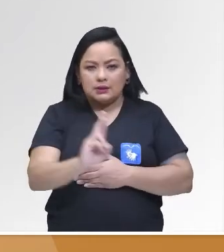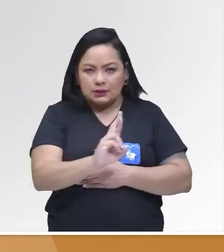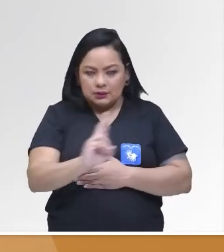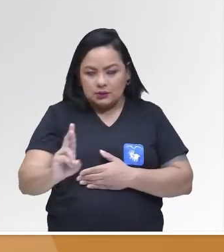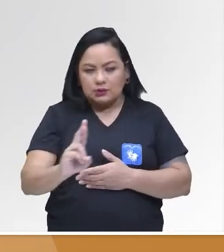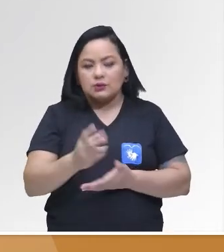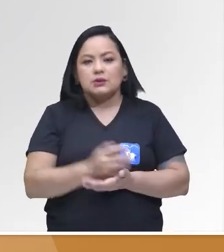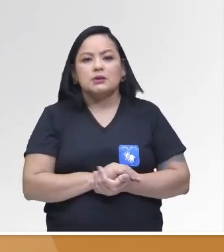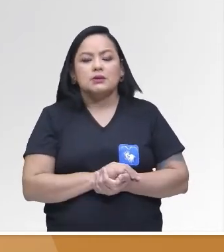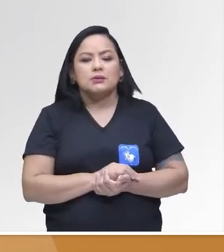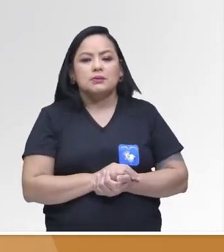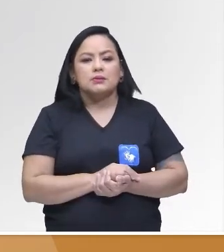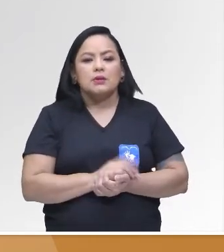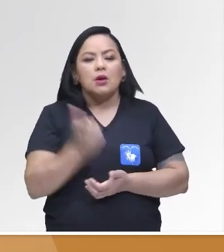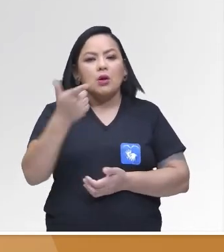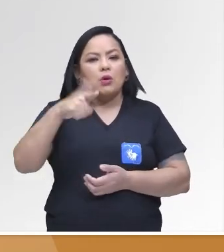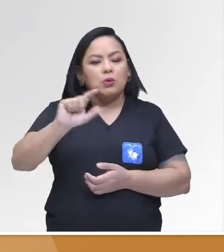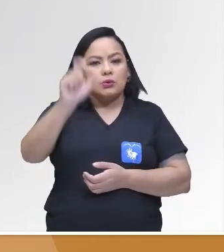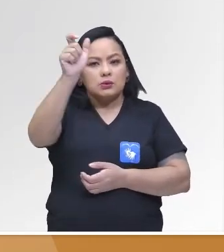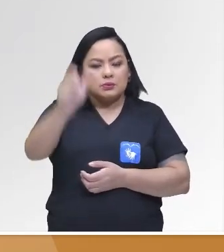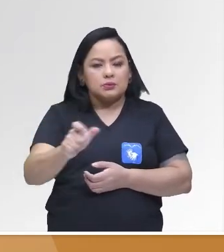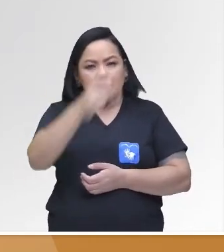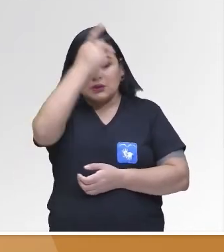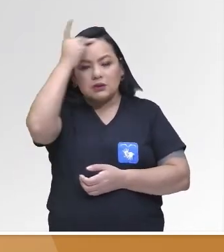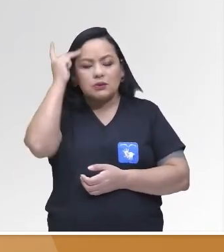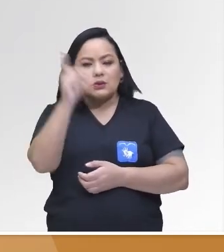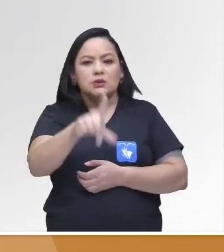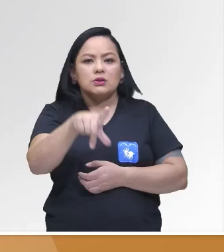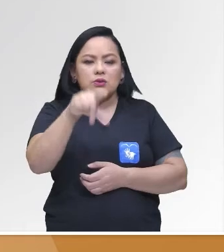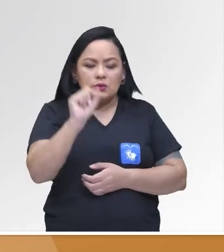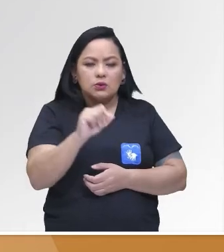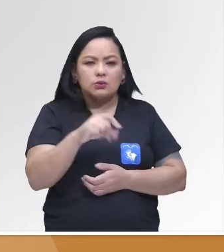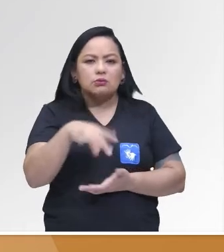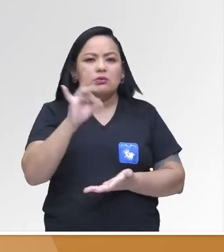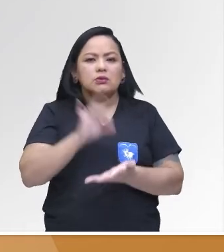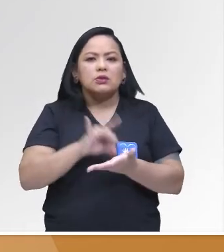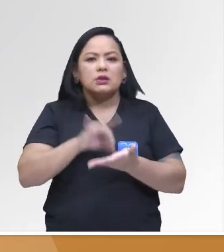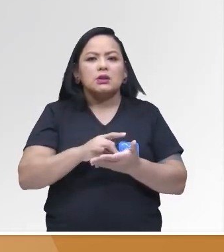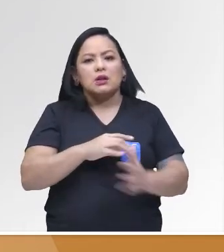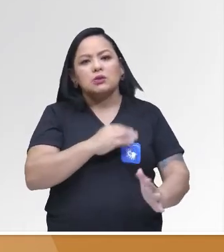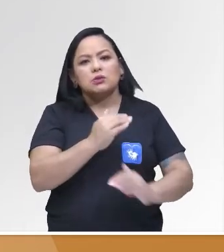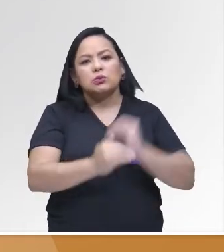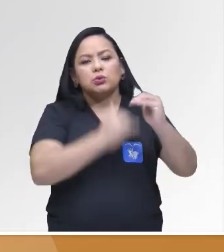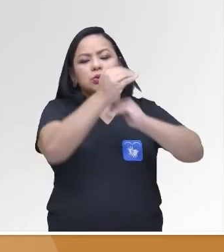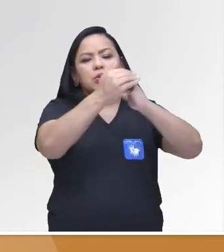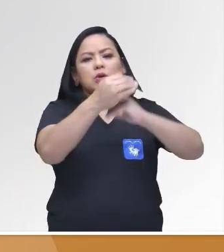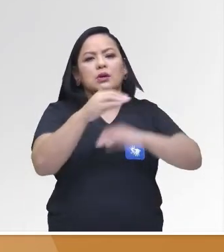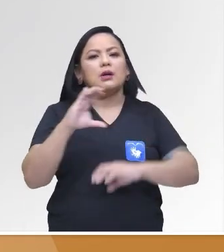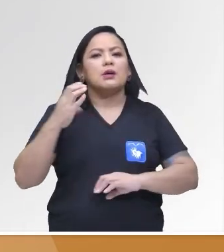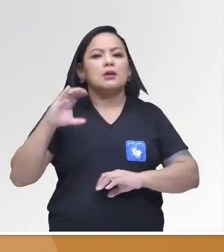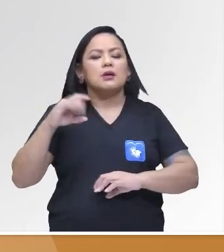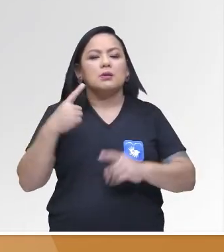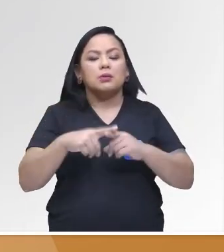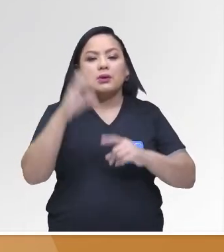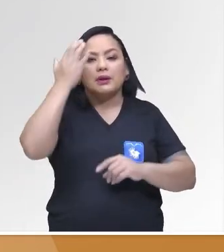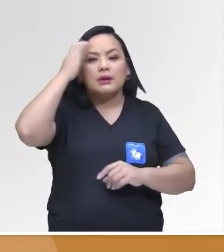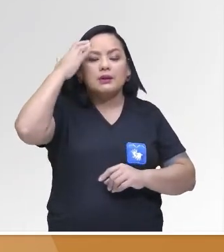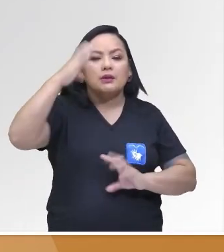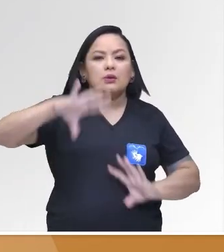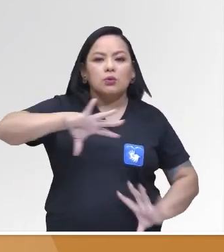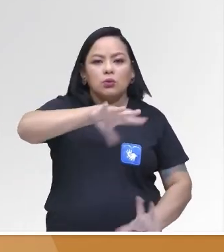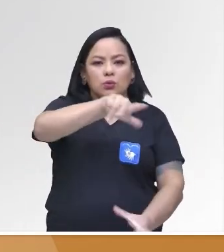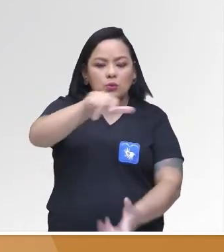religiosas, enquanto outras prefiram a lógica do progresso científico para compreender o